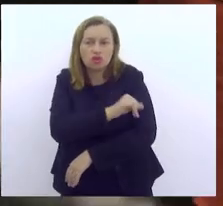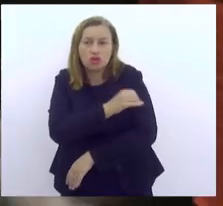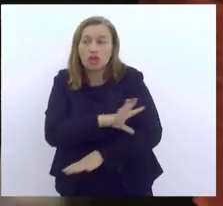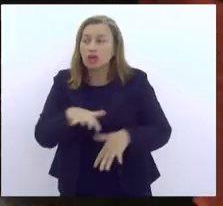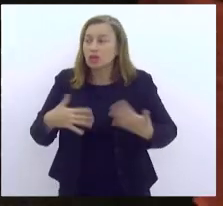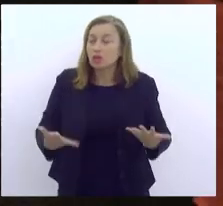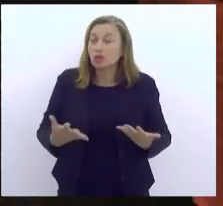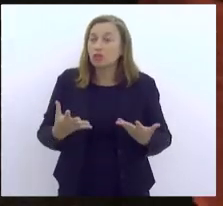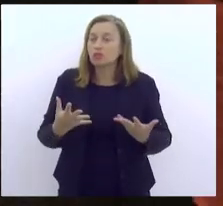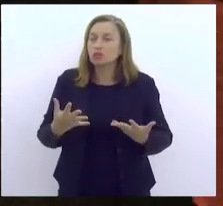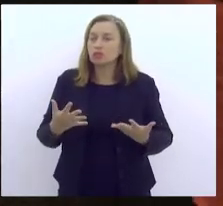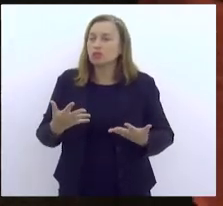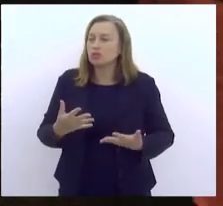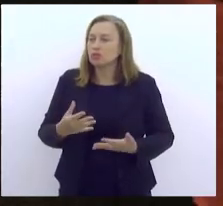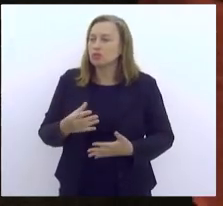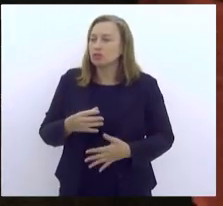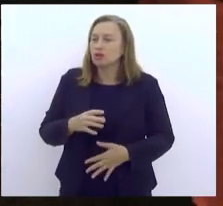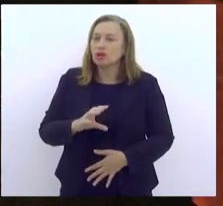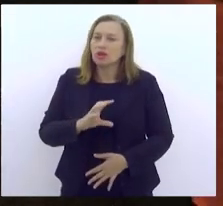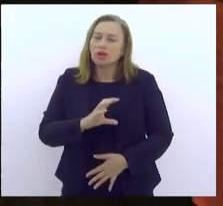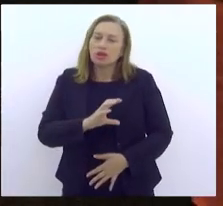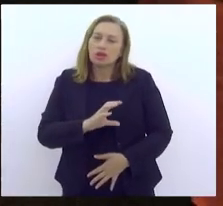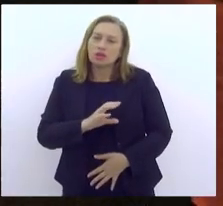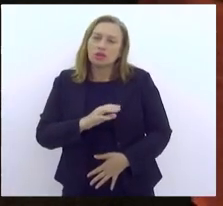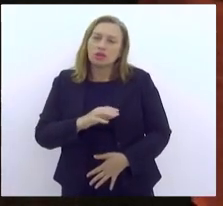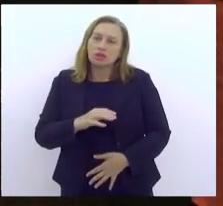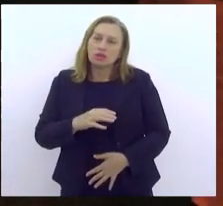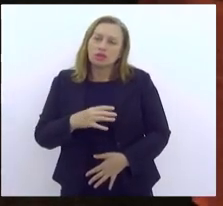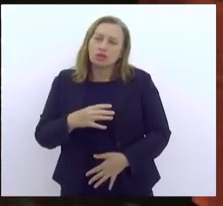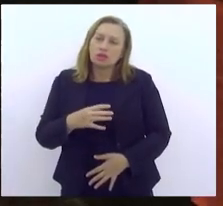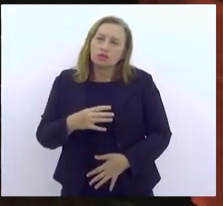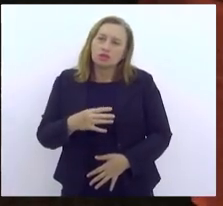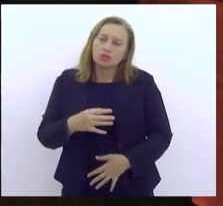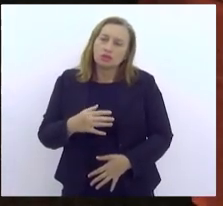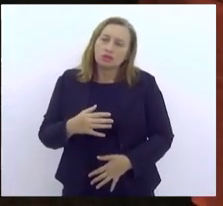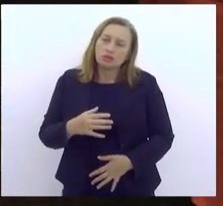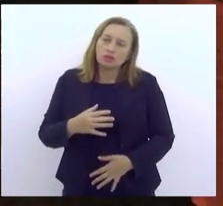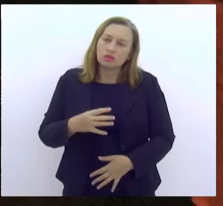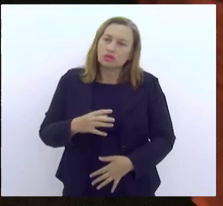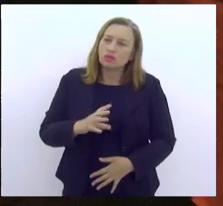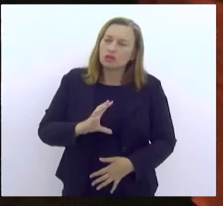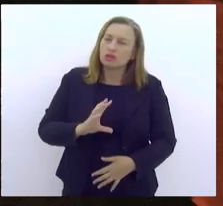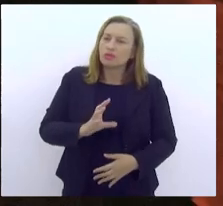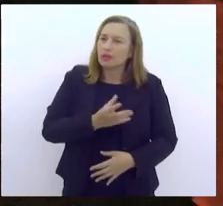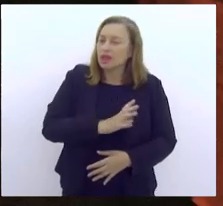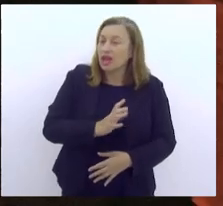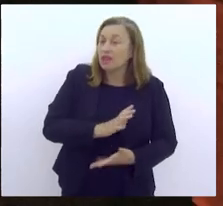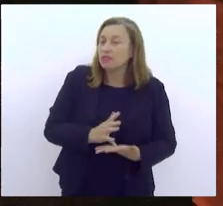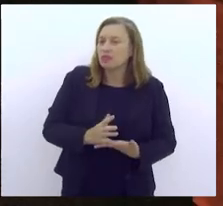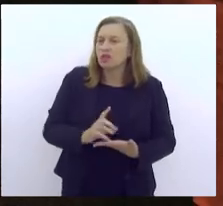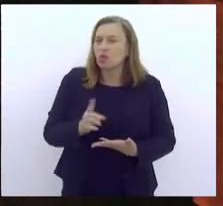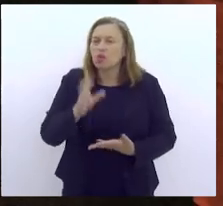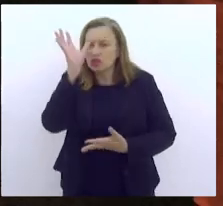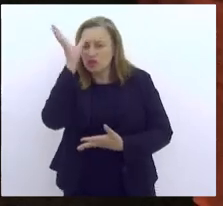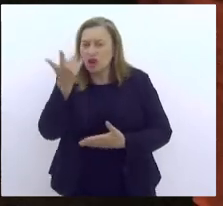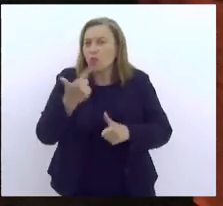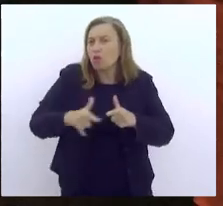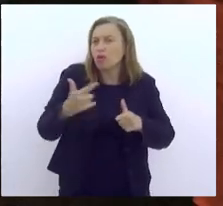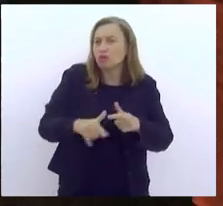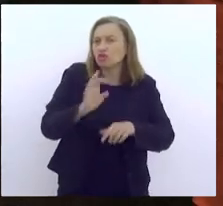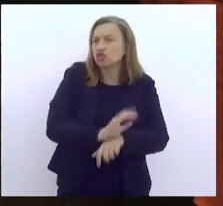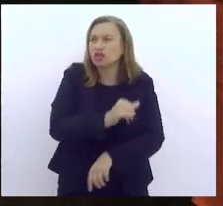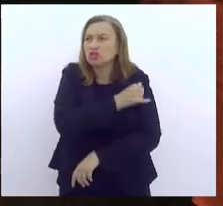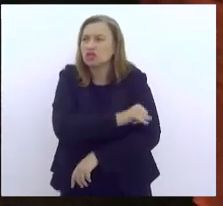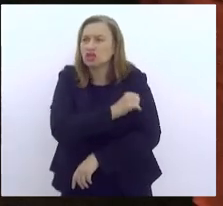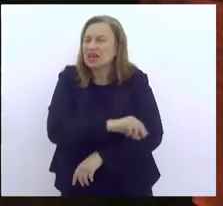que eu tenho ao Ministério da Justiça, isso não resolverá o problema do Estado do Rio de Janeiro. Não